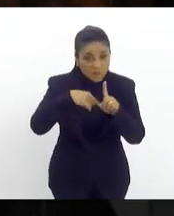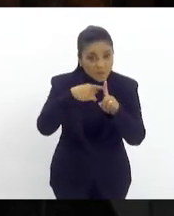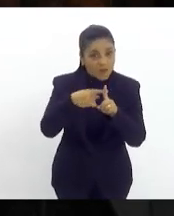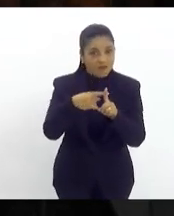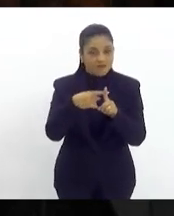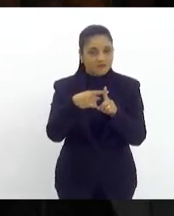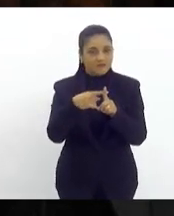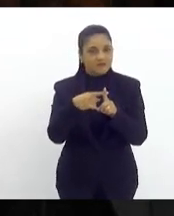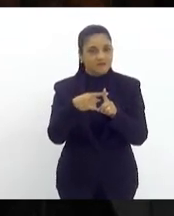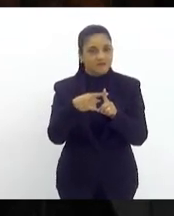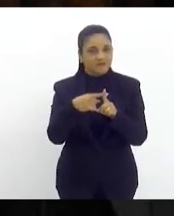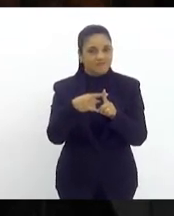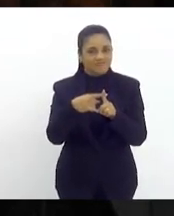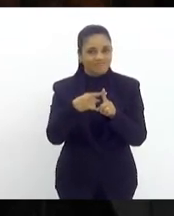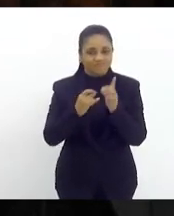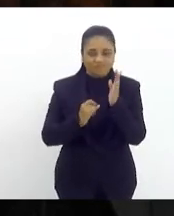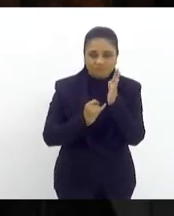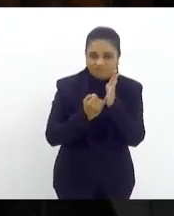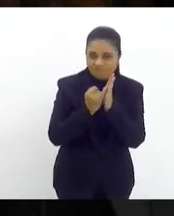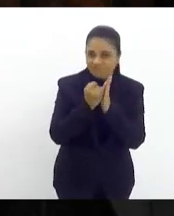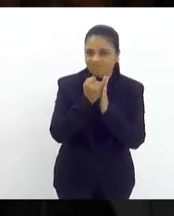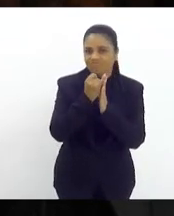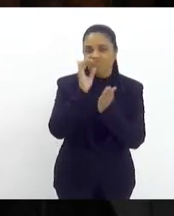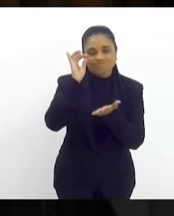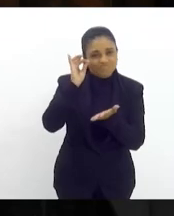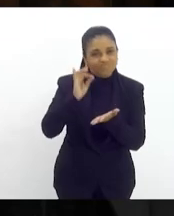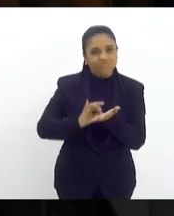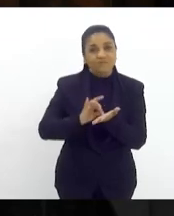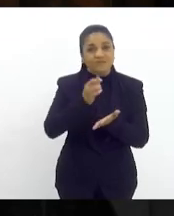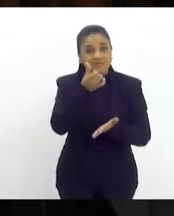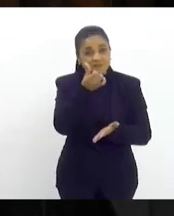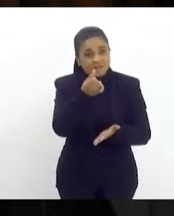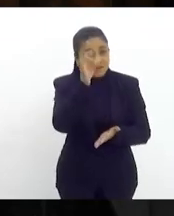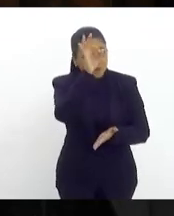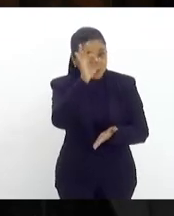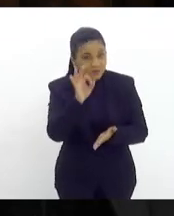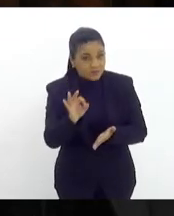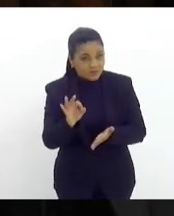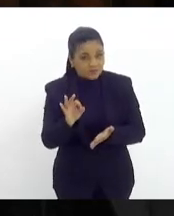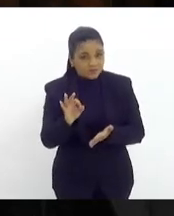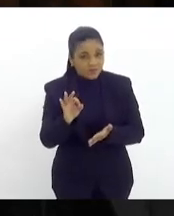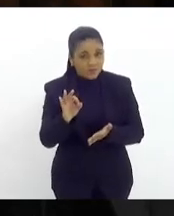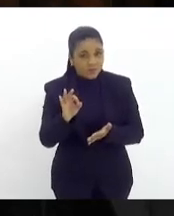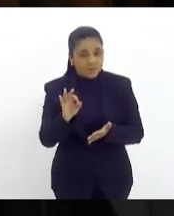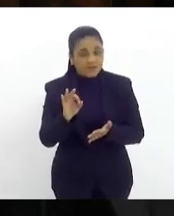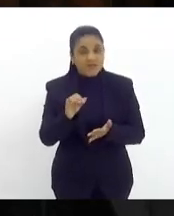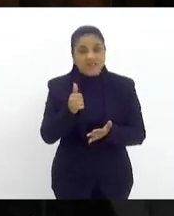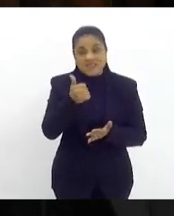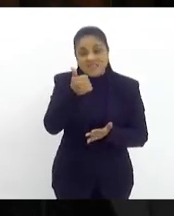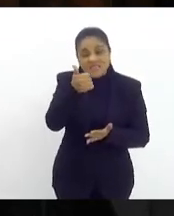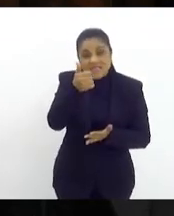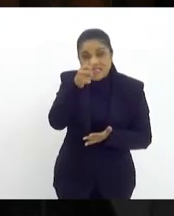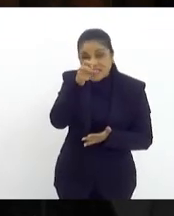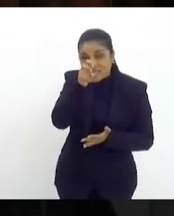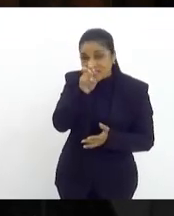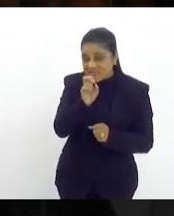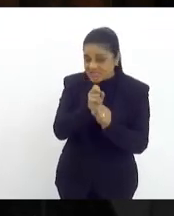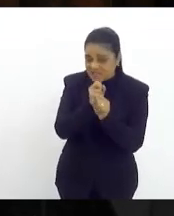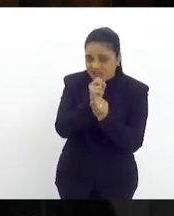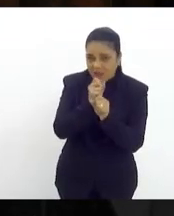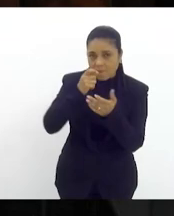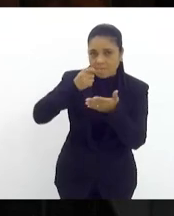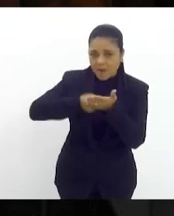juro Real de 6%. isso foi cobrado ao longo de 15 anos quando